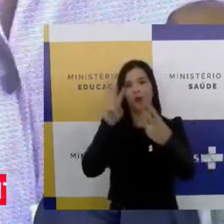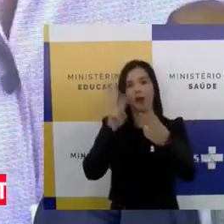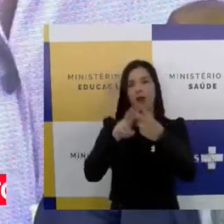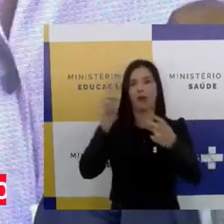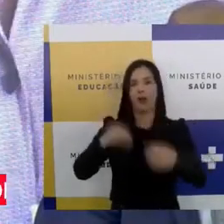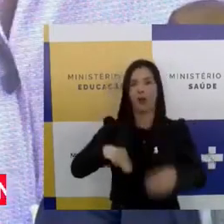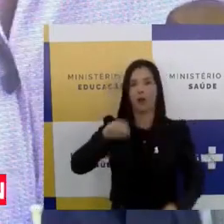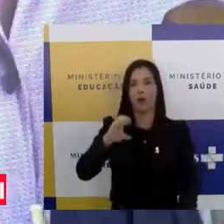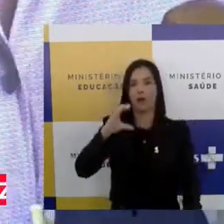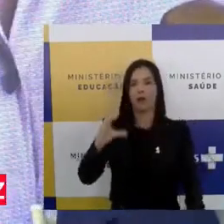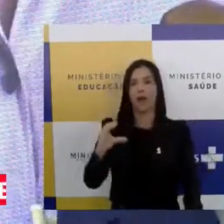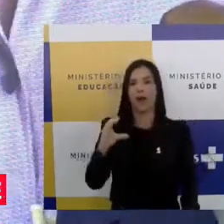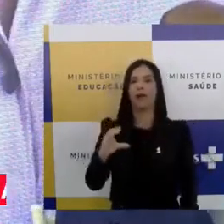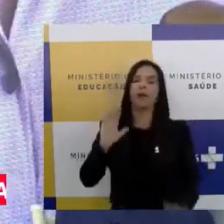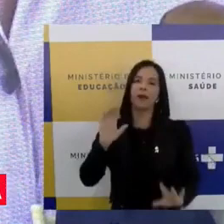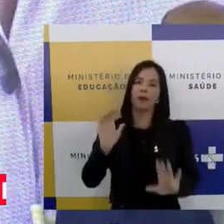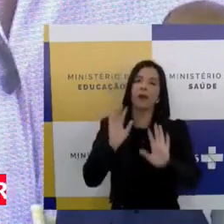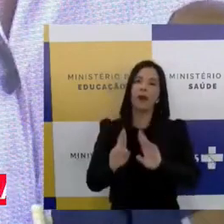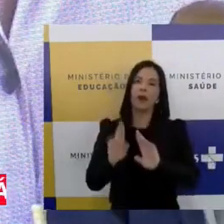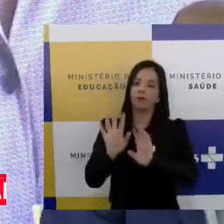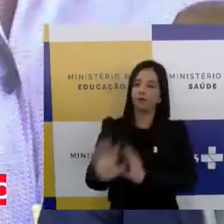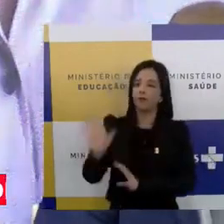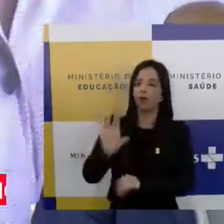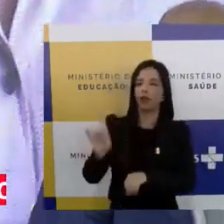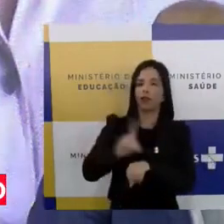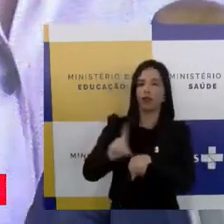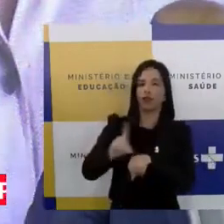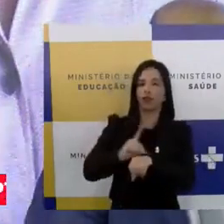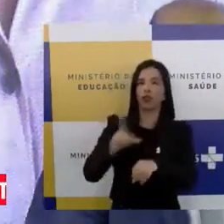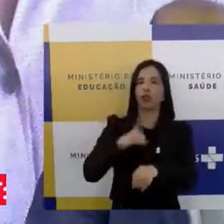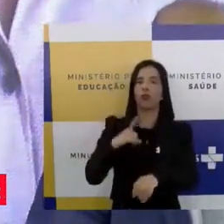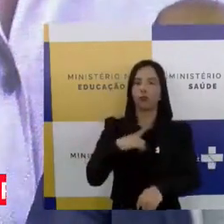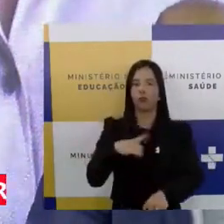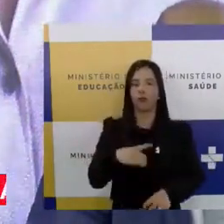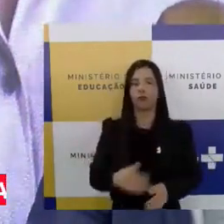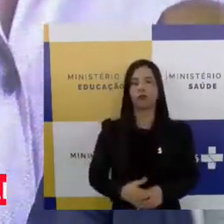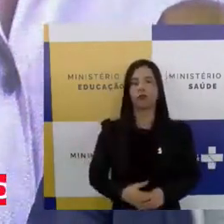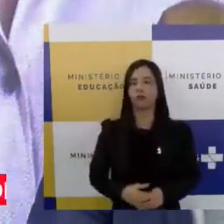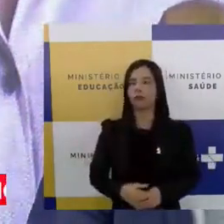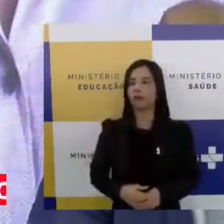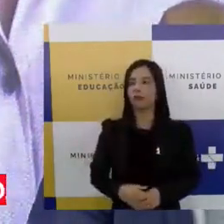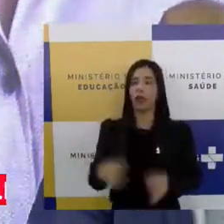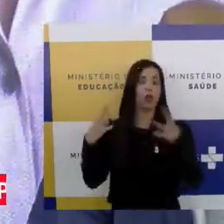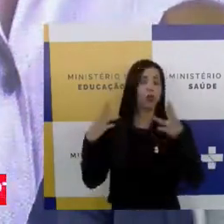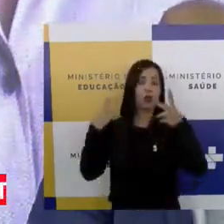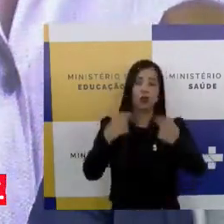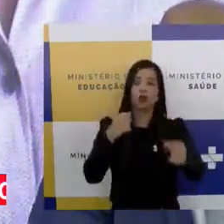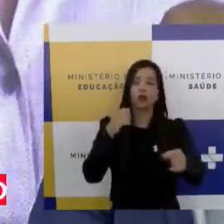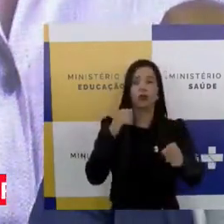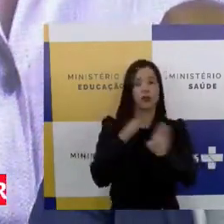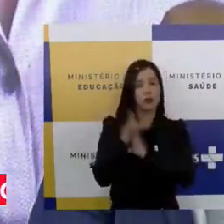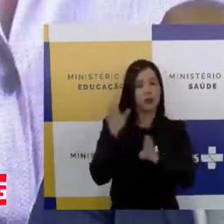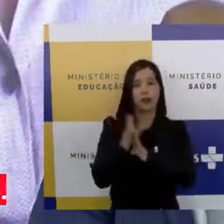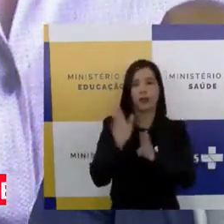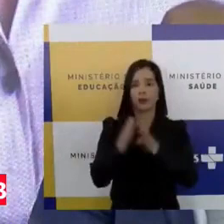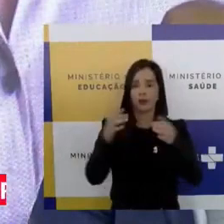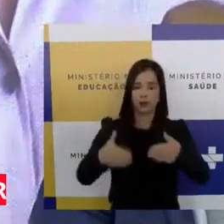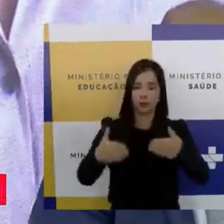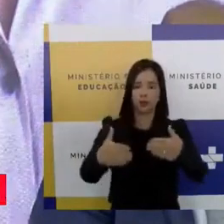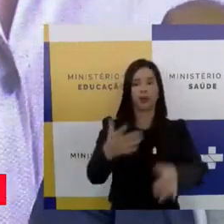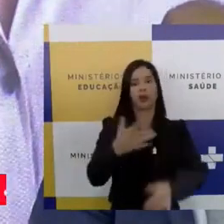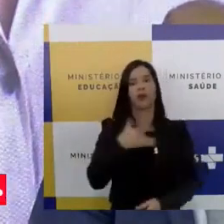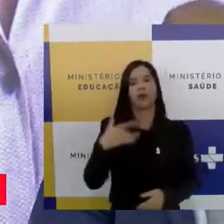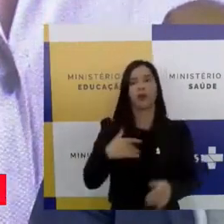Rede, que é uma rede de educação virtual digital que existe. Portanto, com todas as orientações do Ministério da